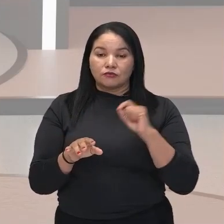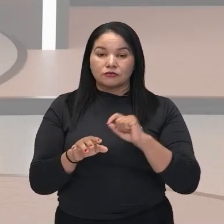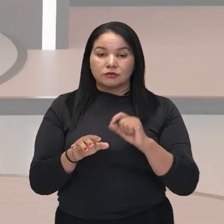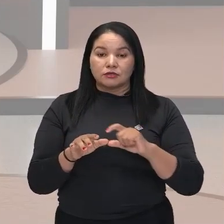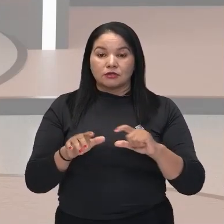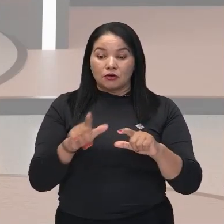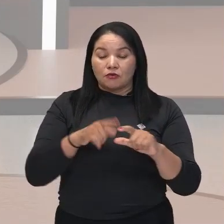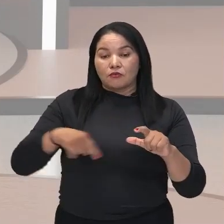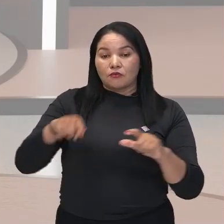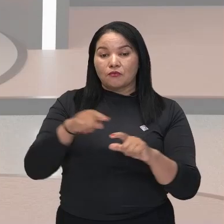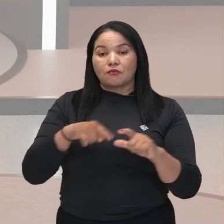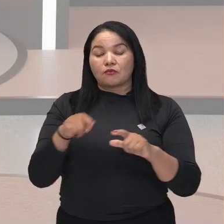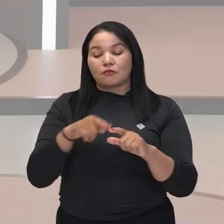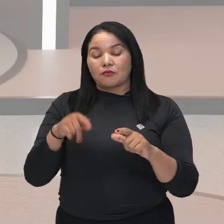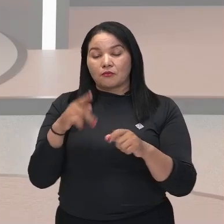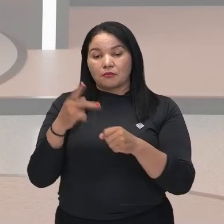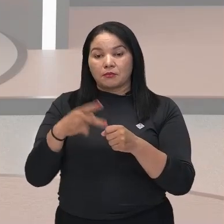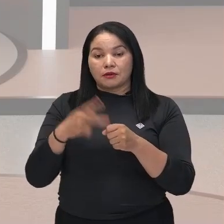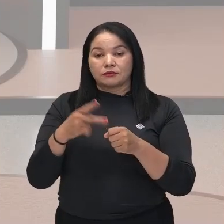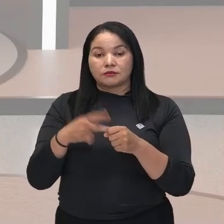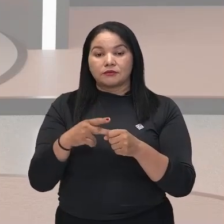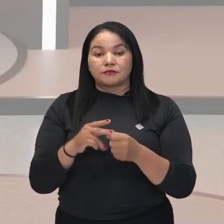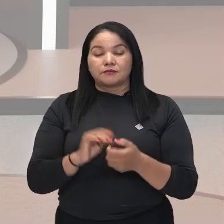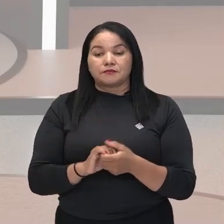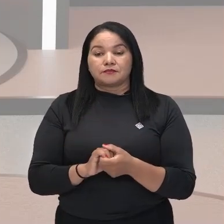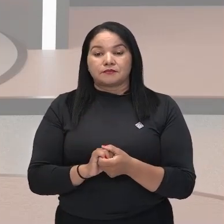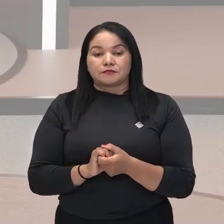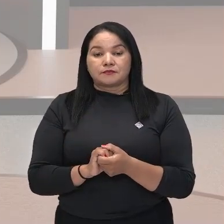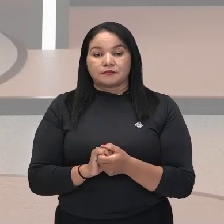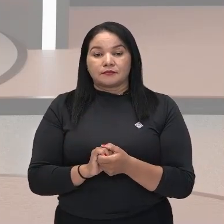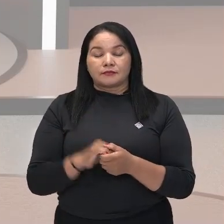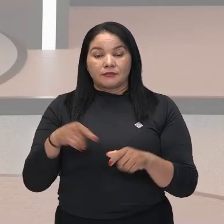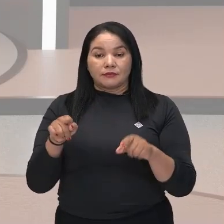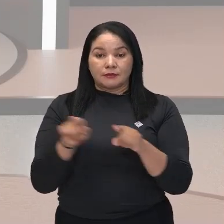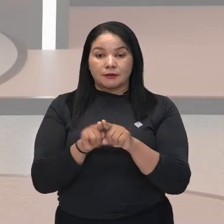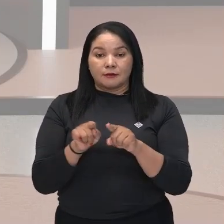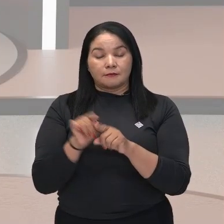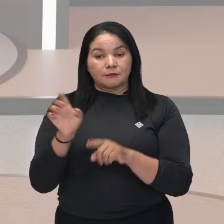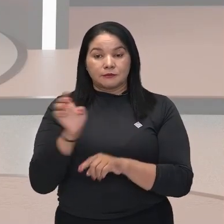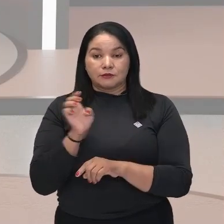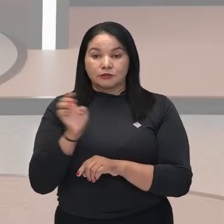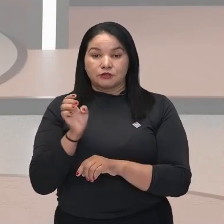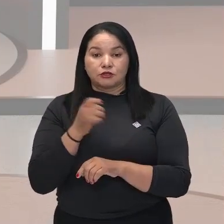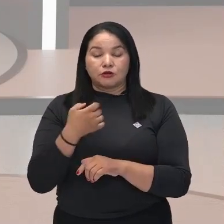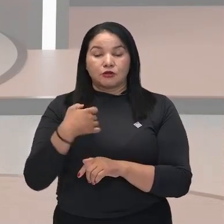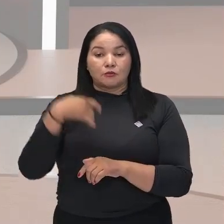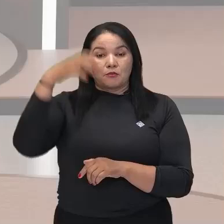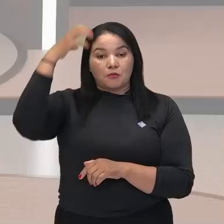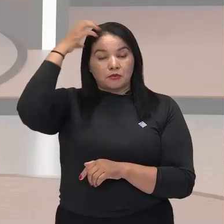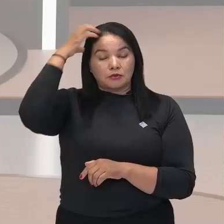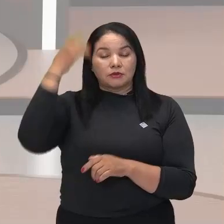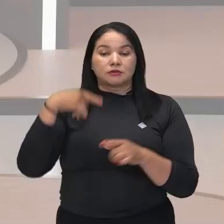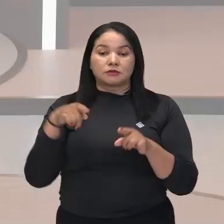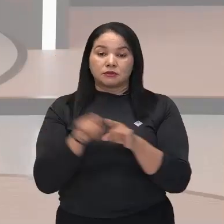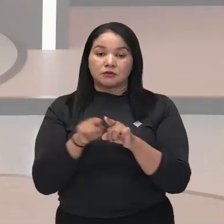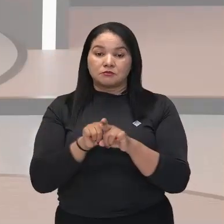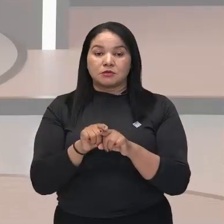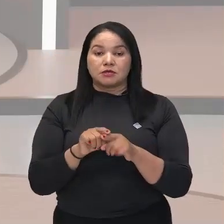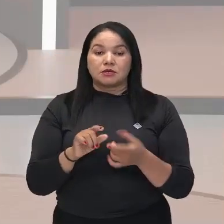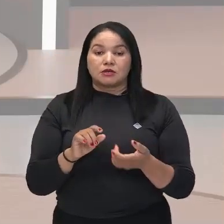grandes jazidas de petróleo, vai enriquecer monarcas e sheiks, tá? Que a gente